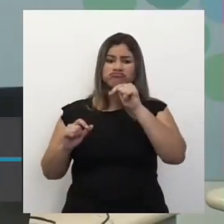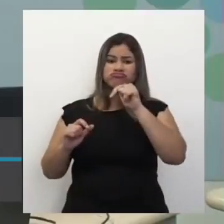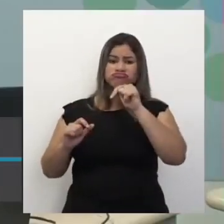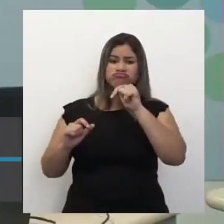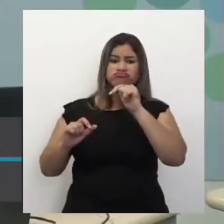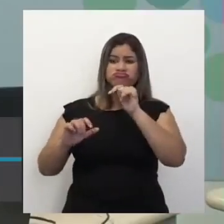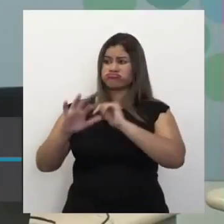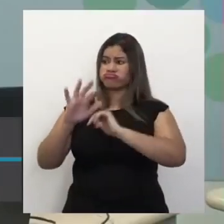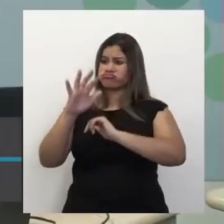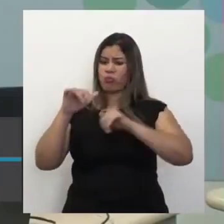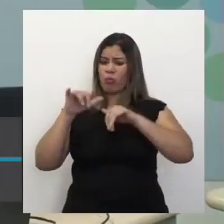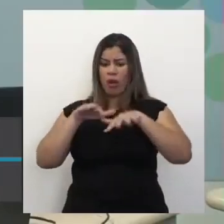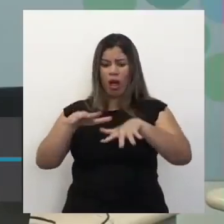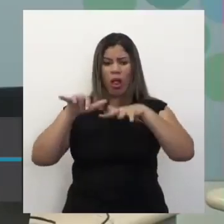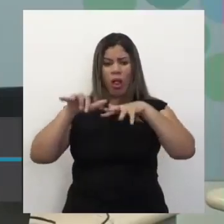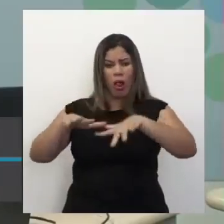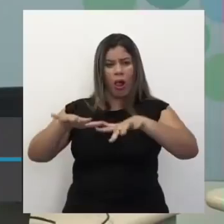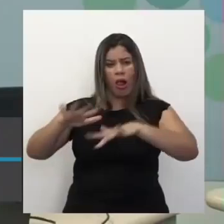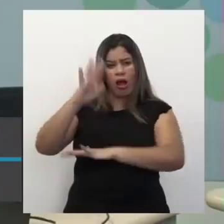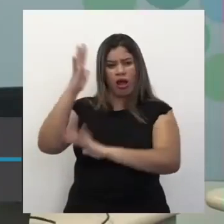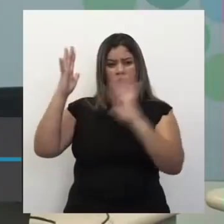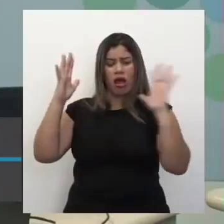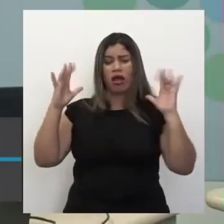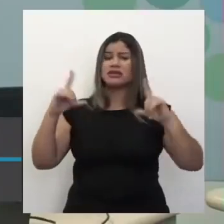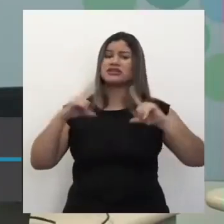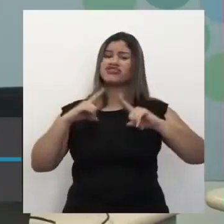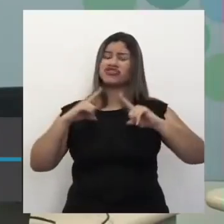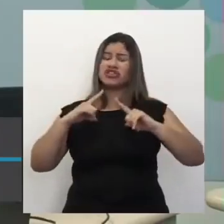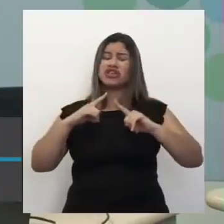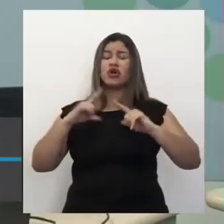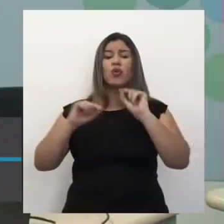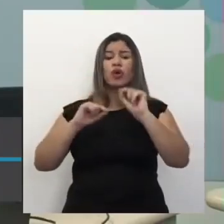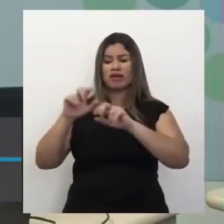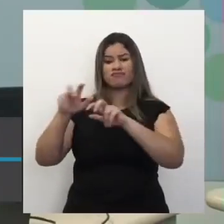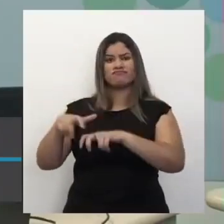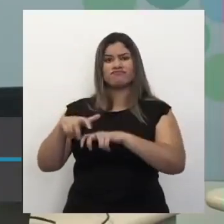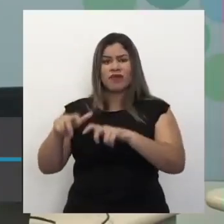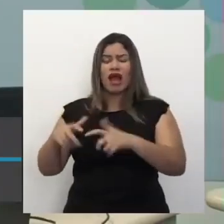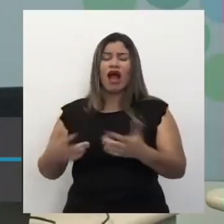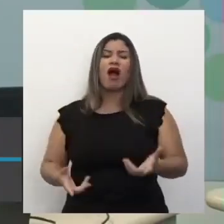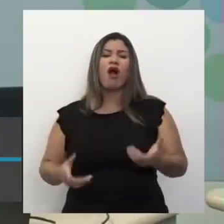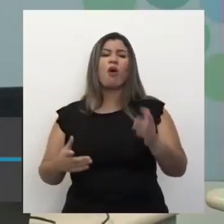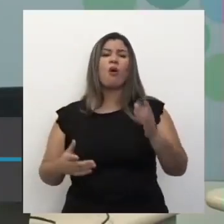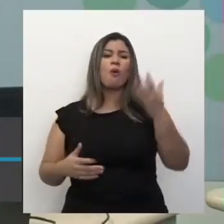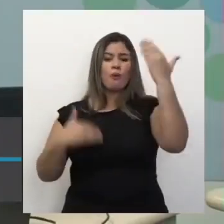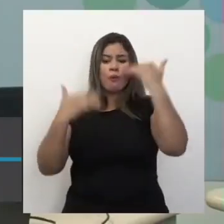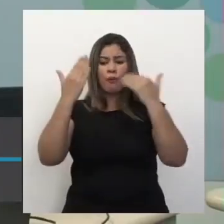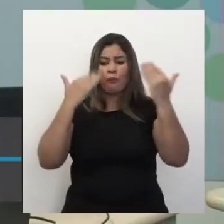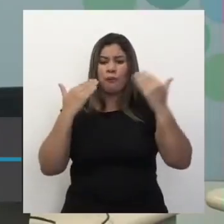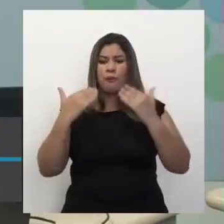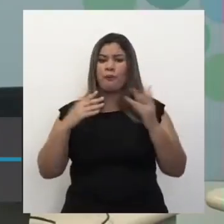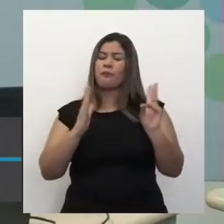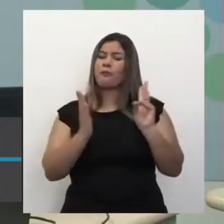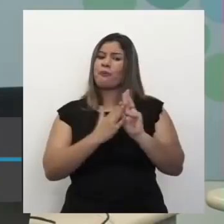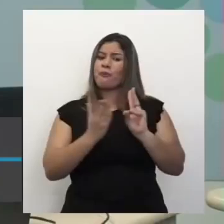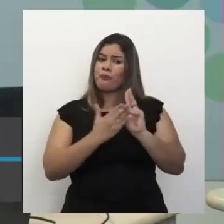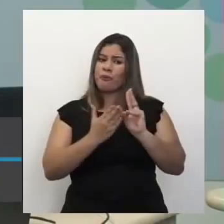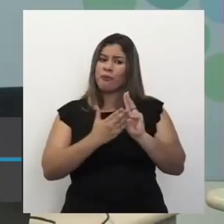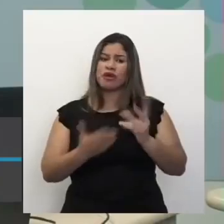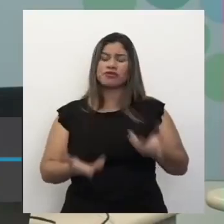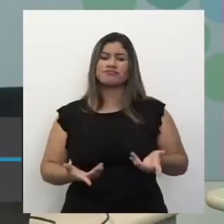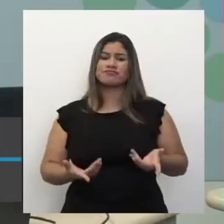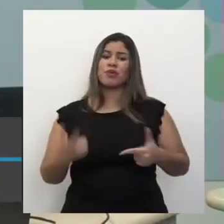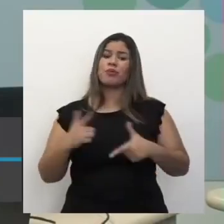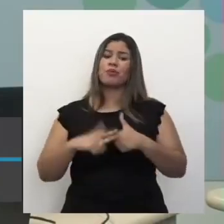e tinha áreas rurais, e tinha aldeias indígenas, né? Tudo isso. Então, gente, o problema meu agora é o